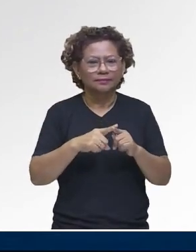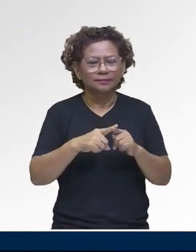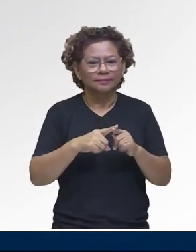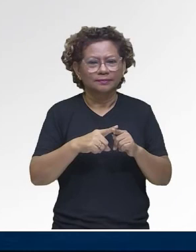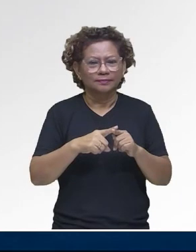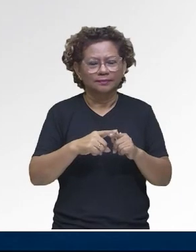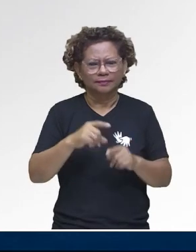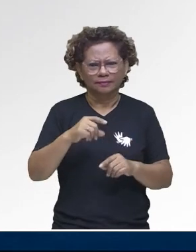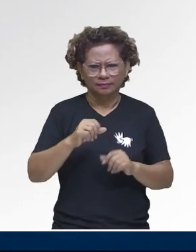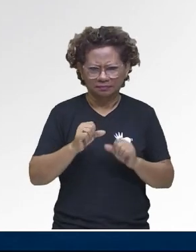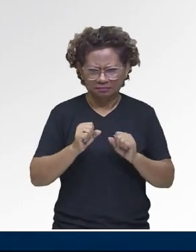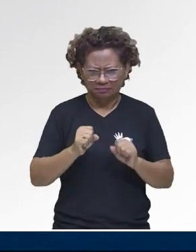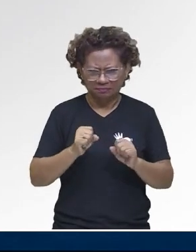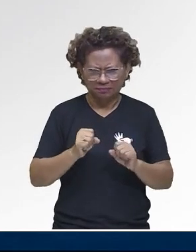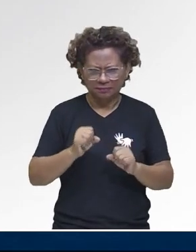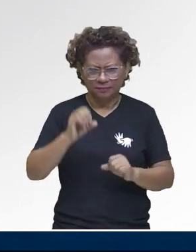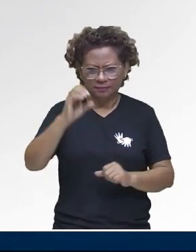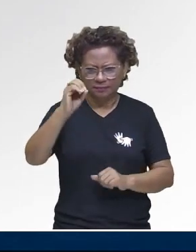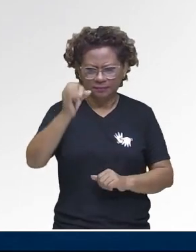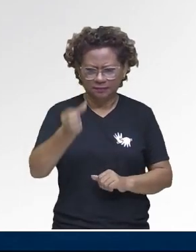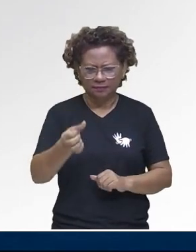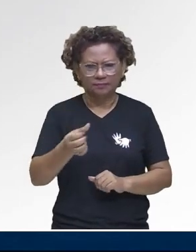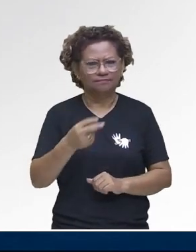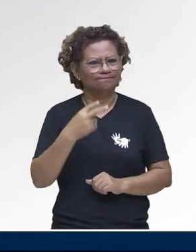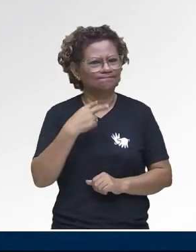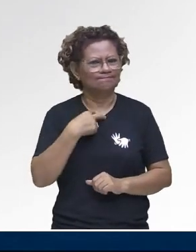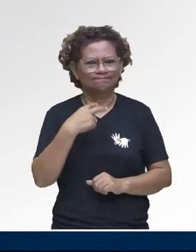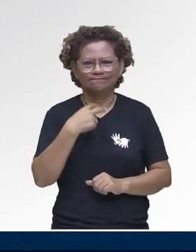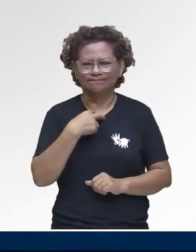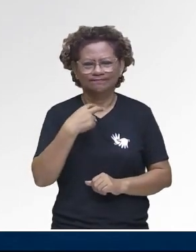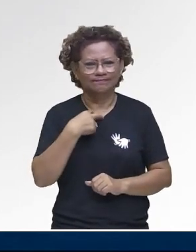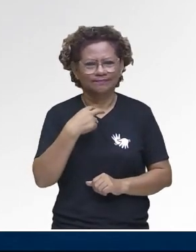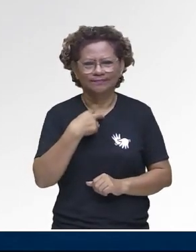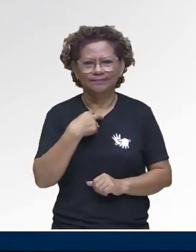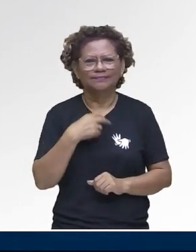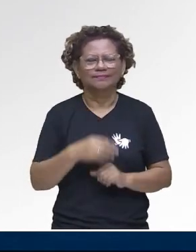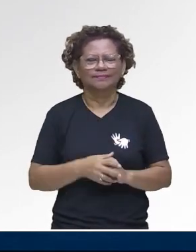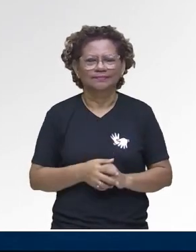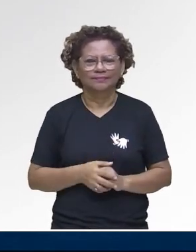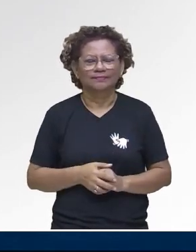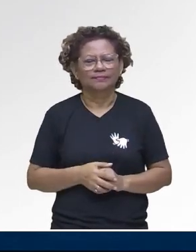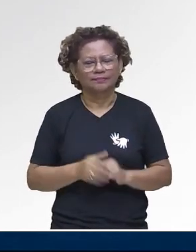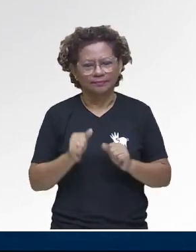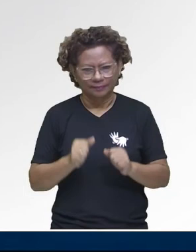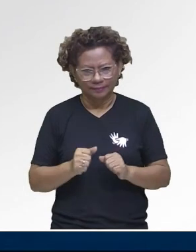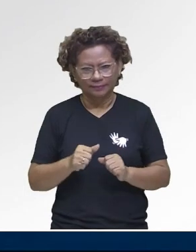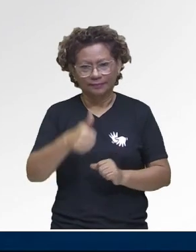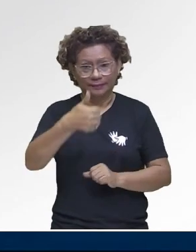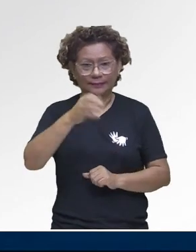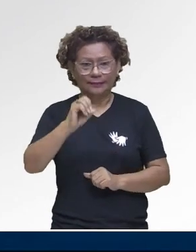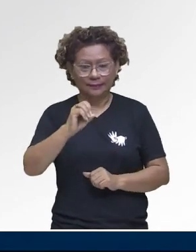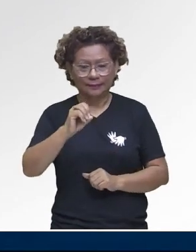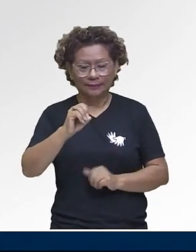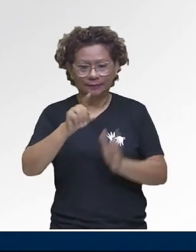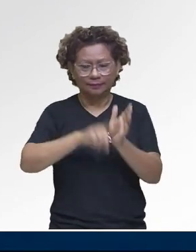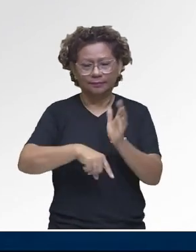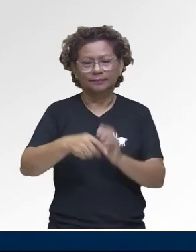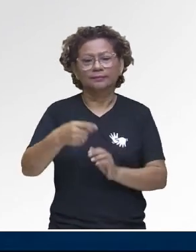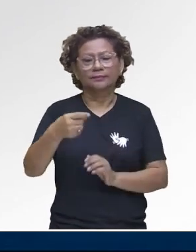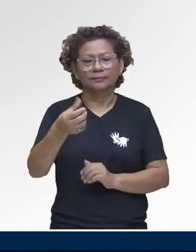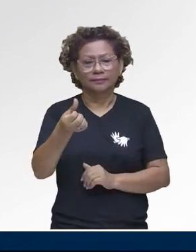não dá para subtrair por 6, a gente pede ajuda para o 10. Então, 10 menos 6 vai dar quanto? Vai dar